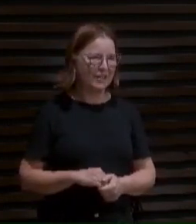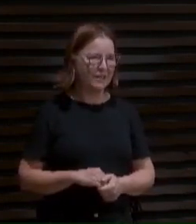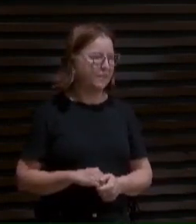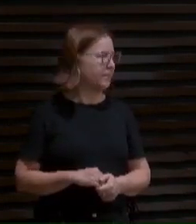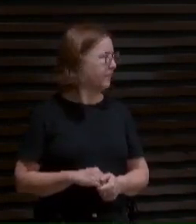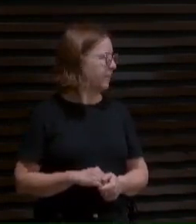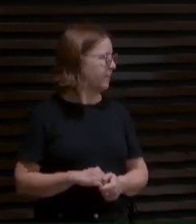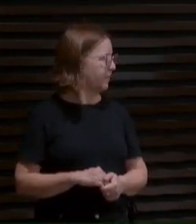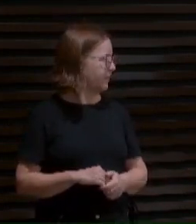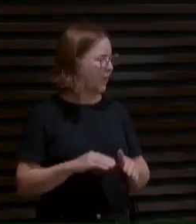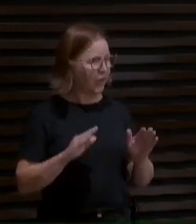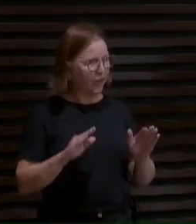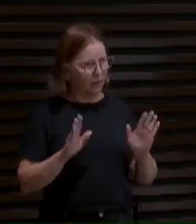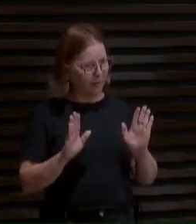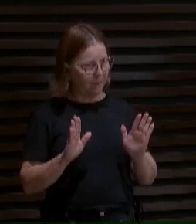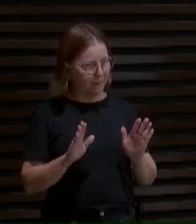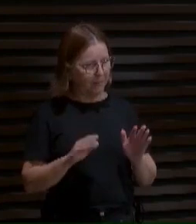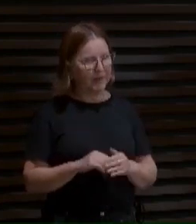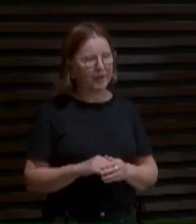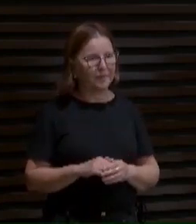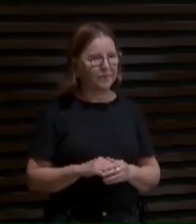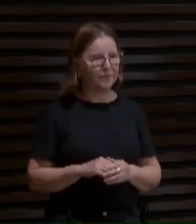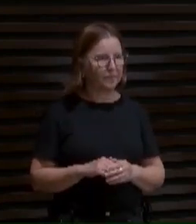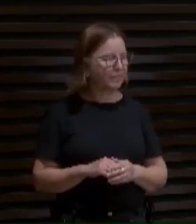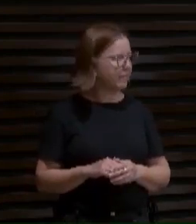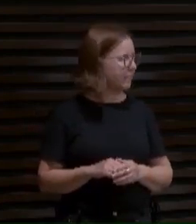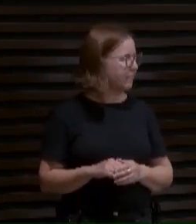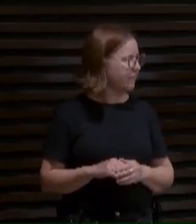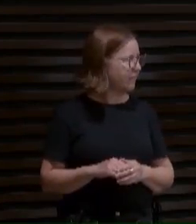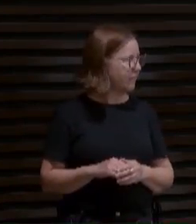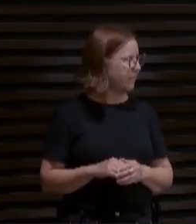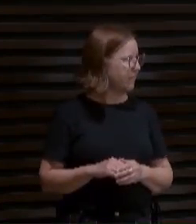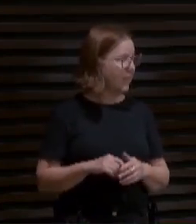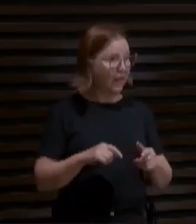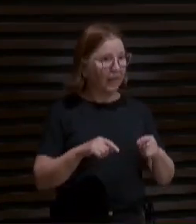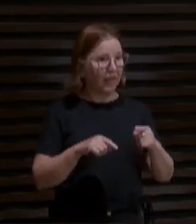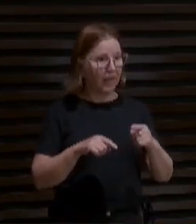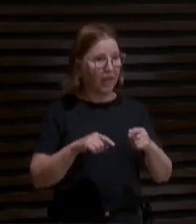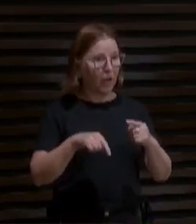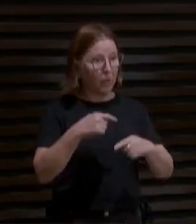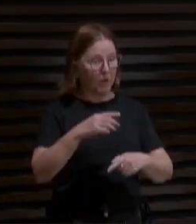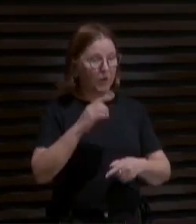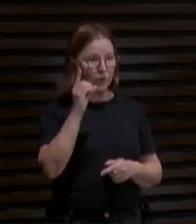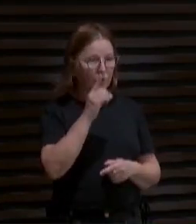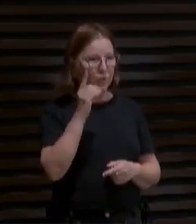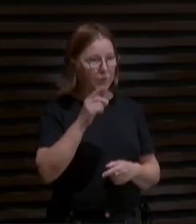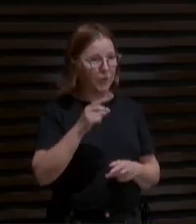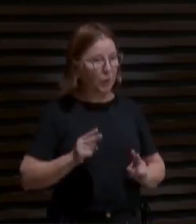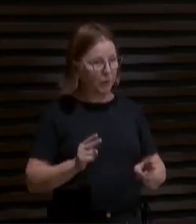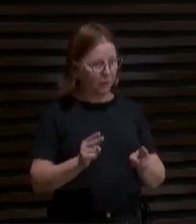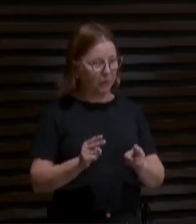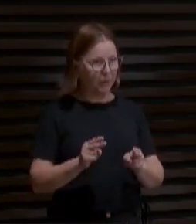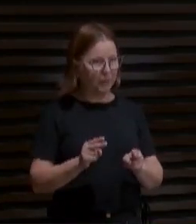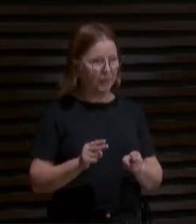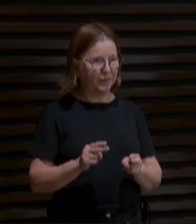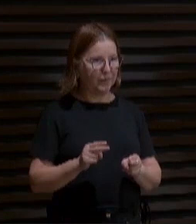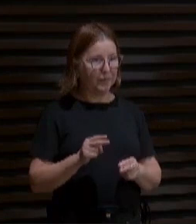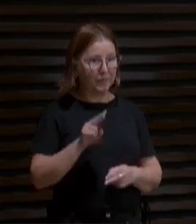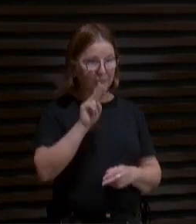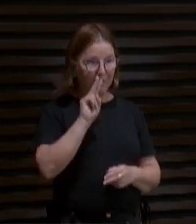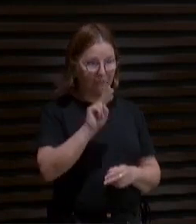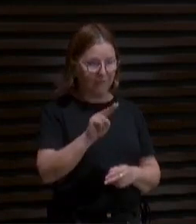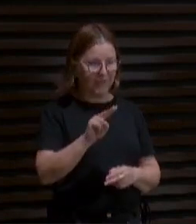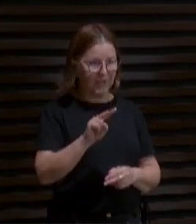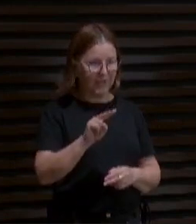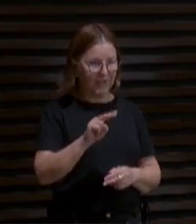Eu vou parando, eu só vou dar uma passada aqui, depois eu volto domingo, para a gente ver Nabucodonosor,